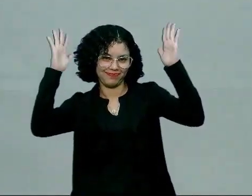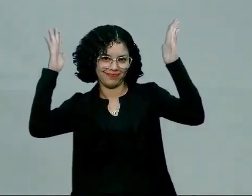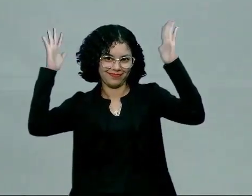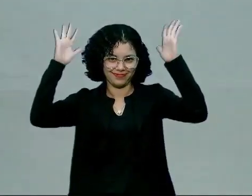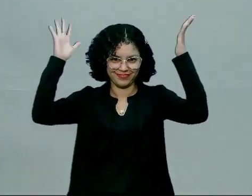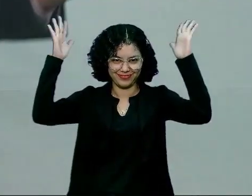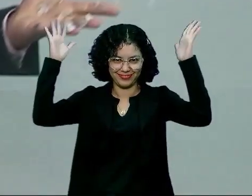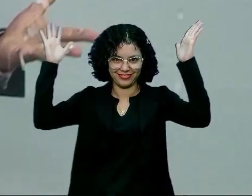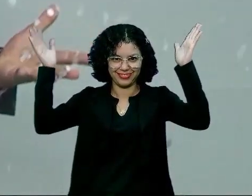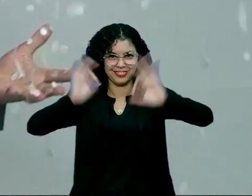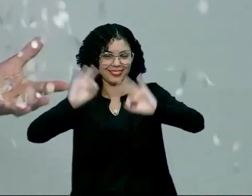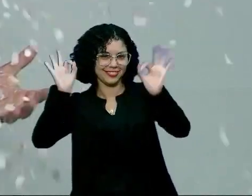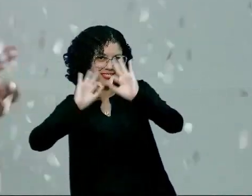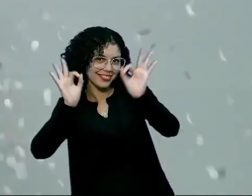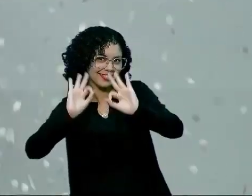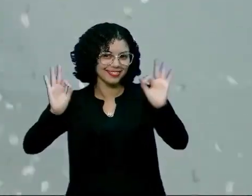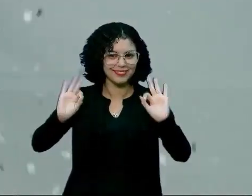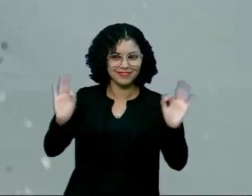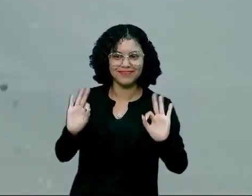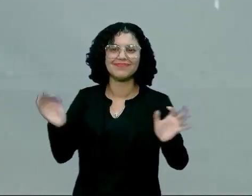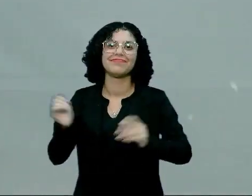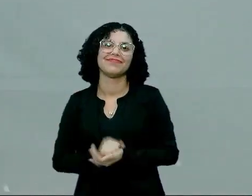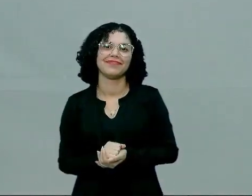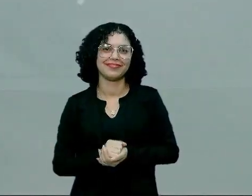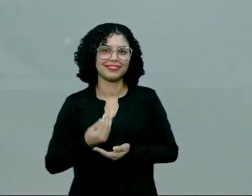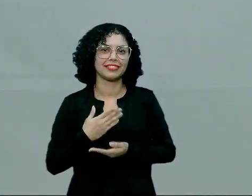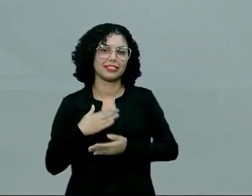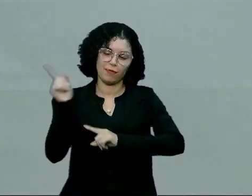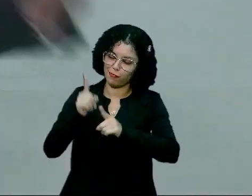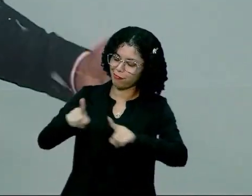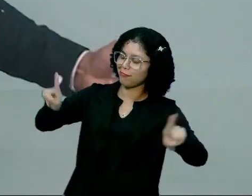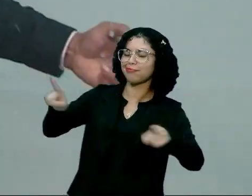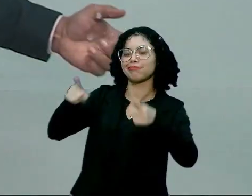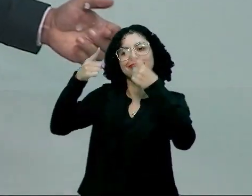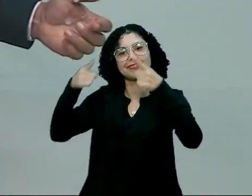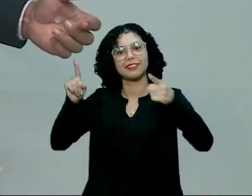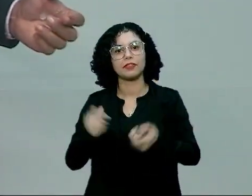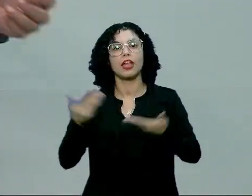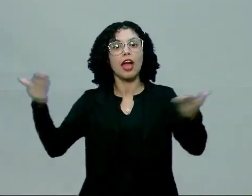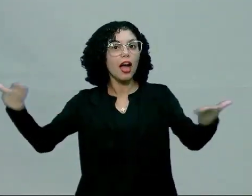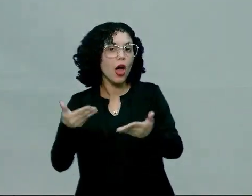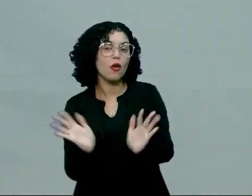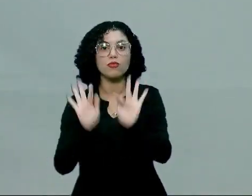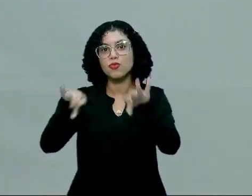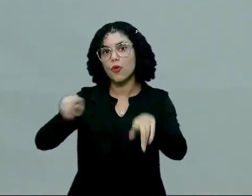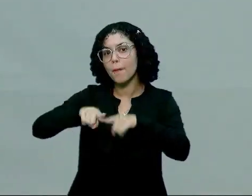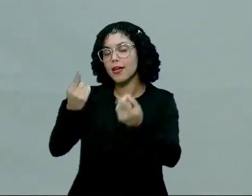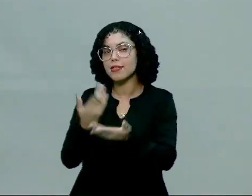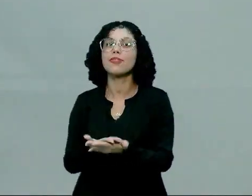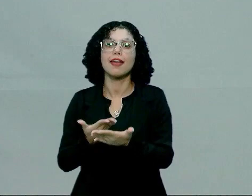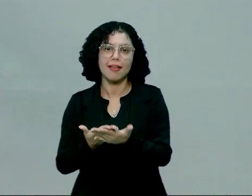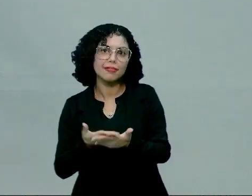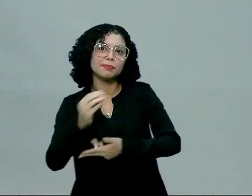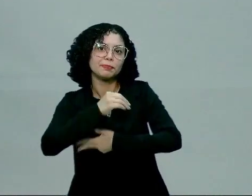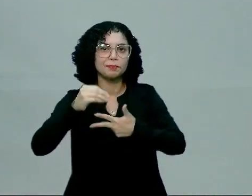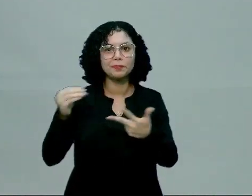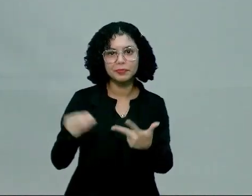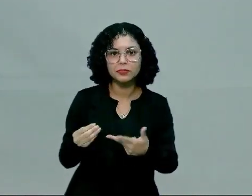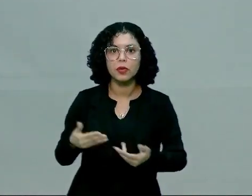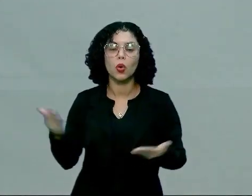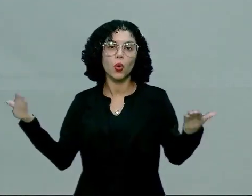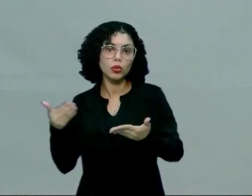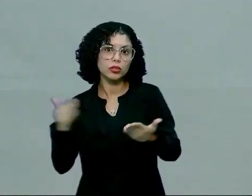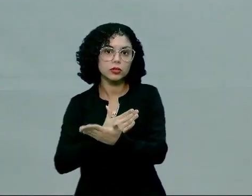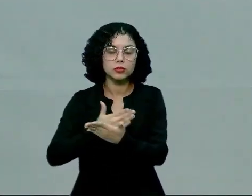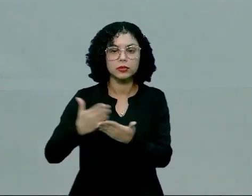we the champions my friends está chegando ao fim dessa maratona ené Vamos